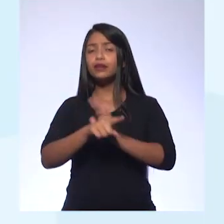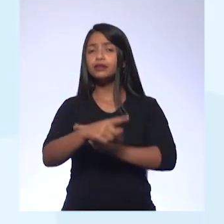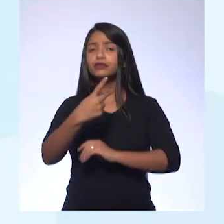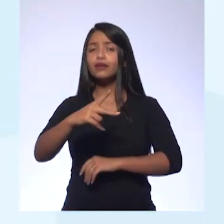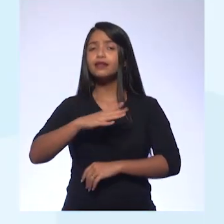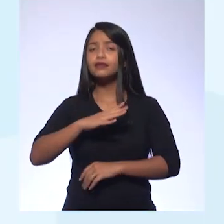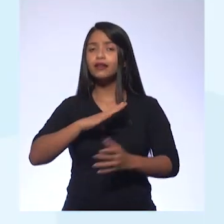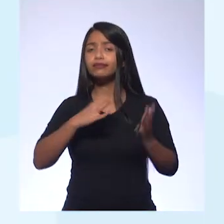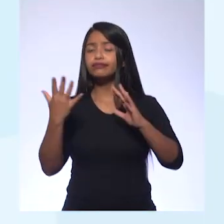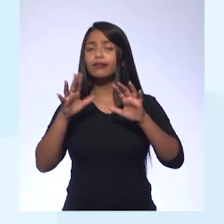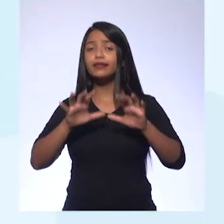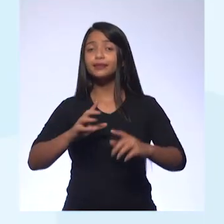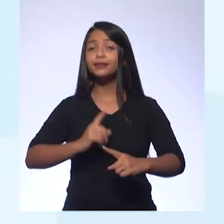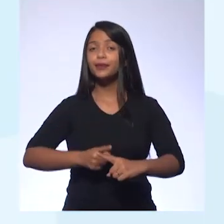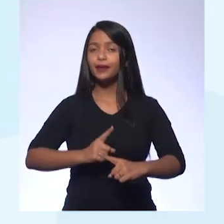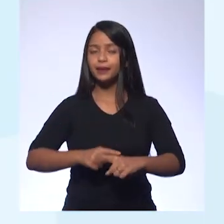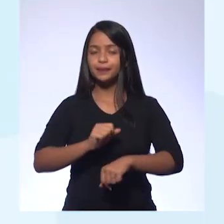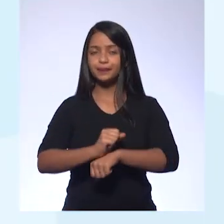2 minutinhos.